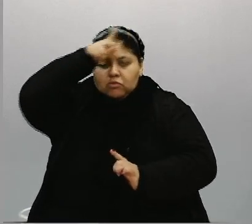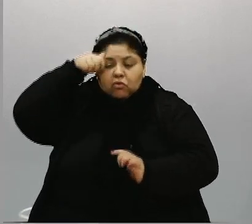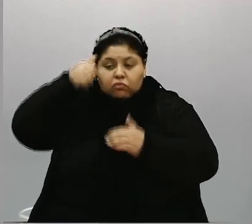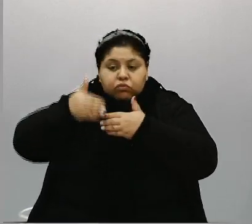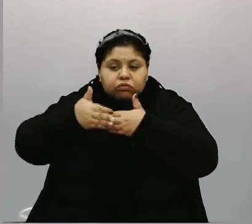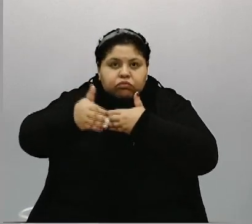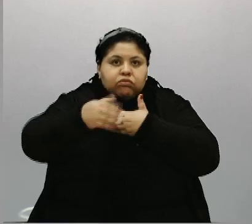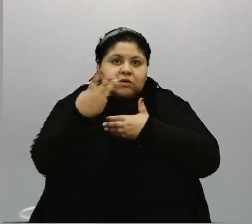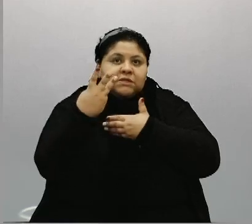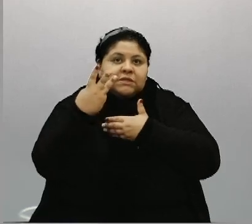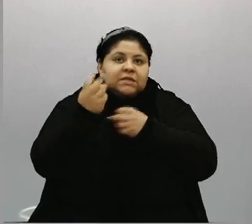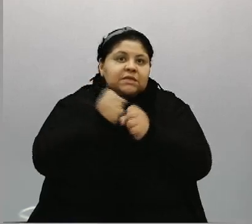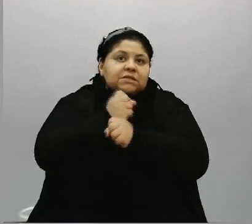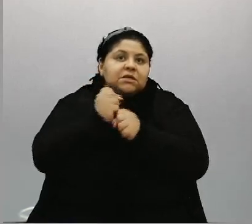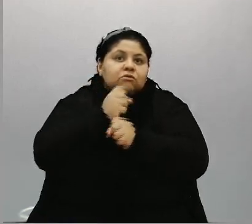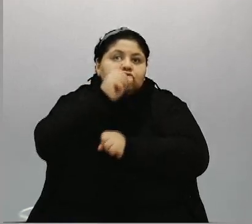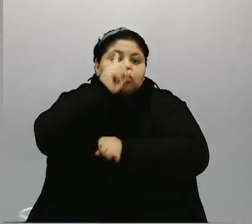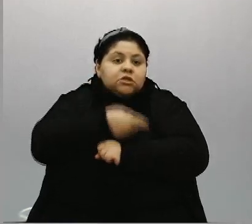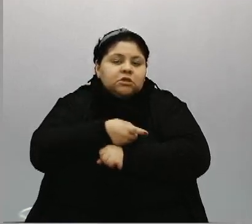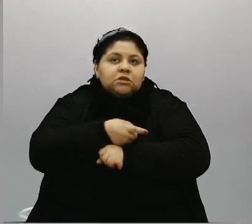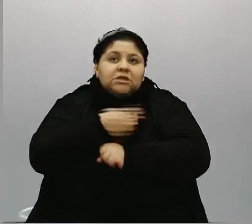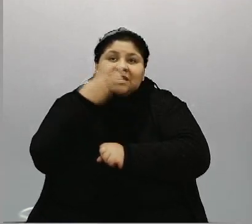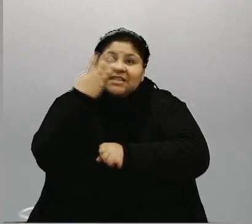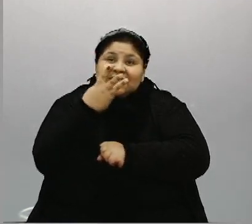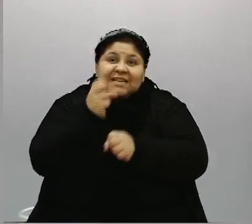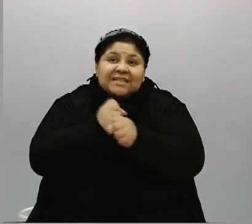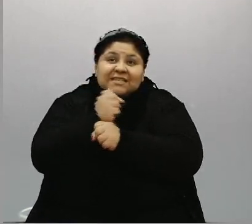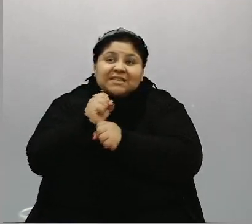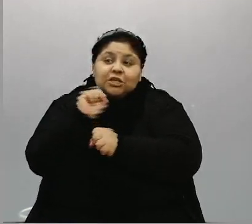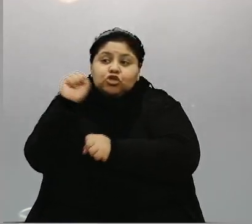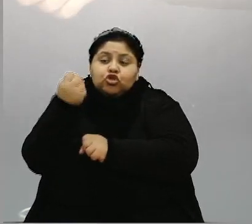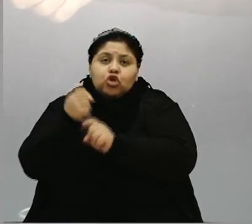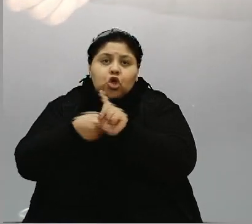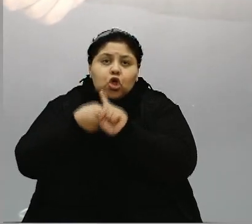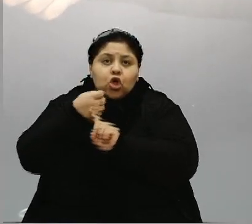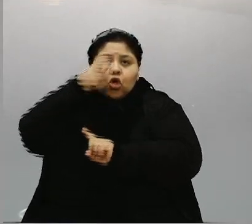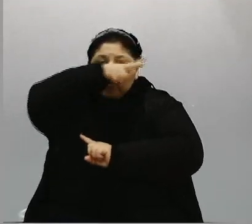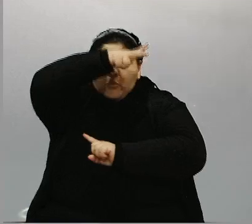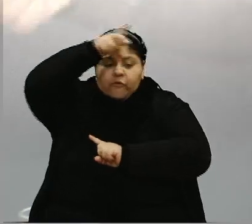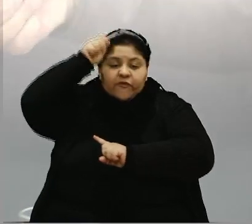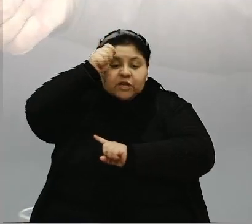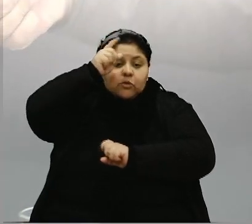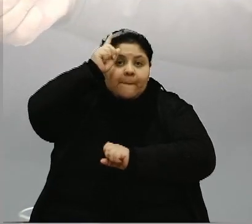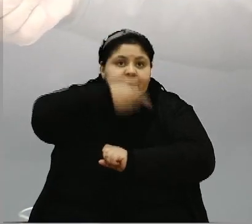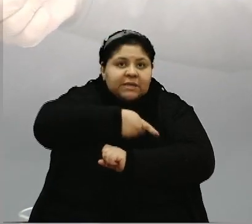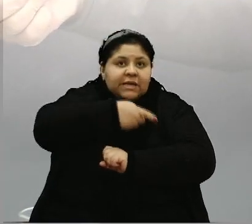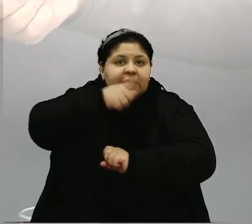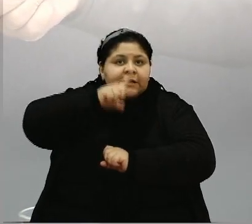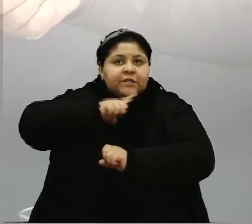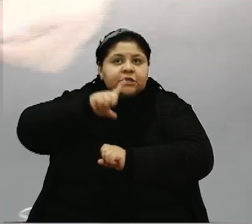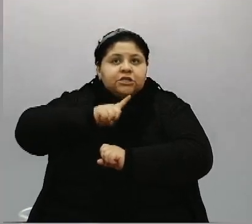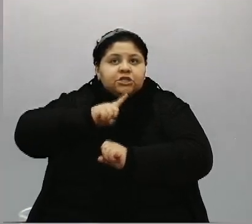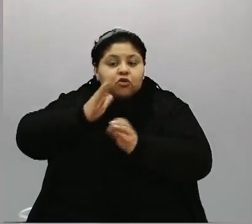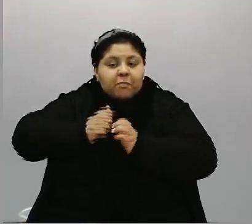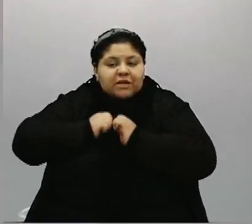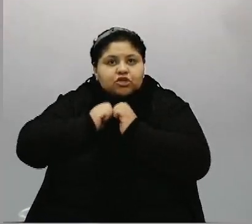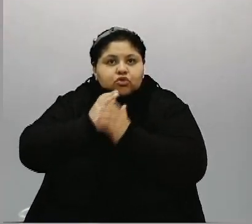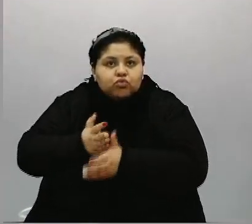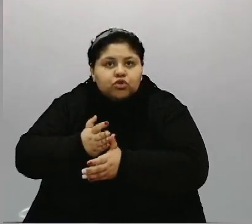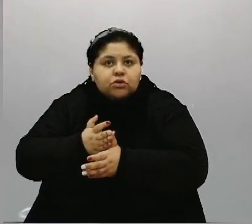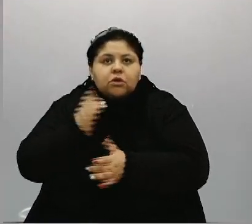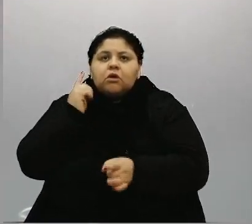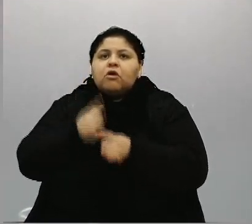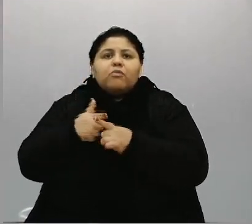3 anos e 8 meses. 3 anos e 8 meses para o prefeito determinar que tinha que fazer uma ação. E por que